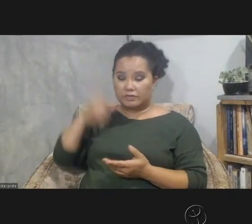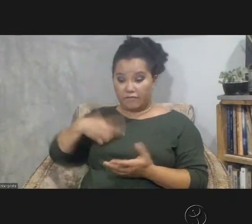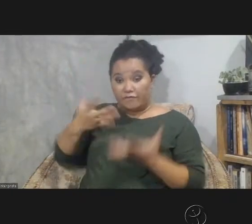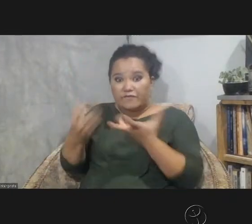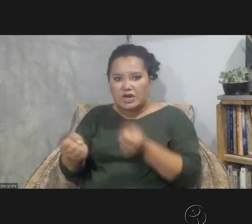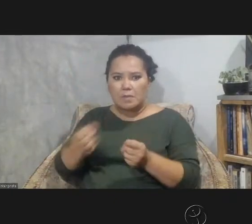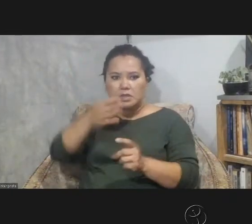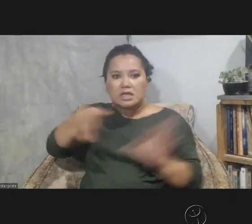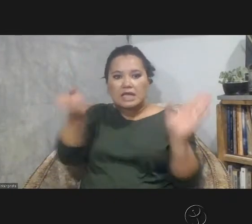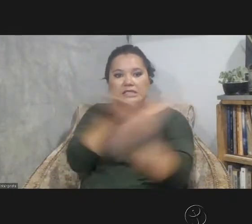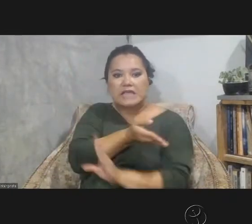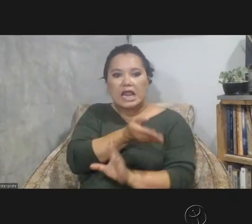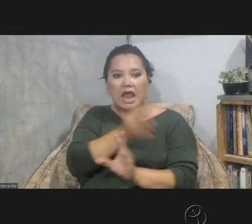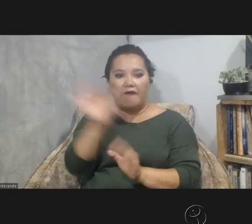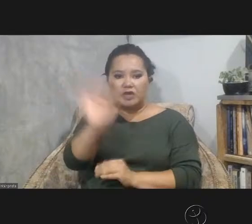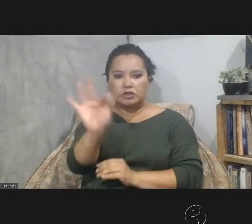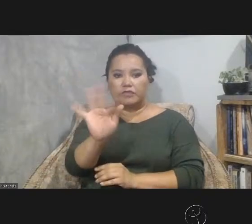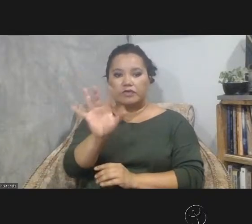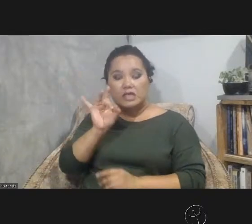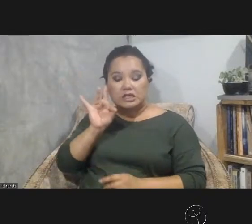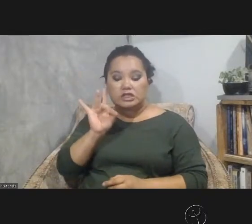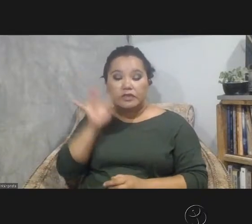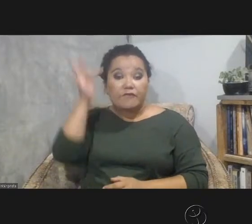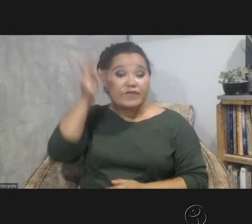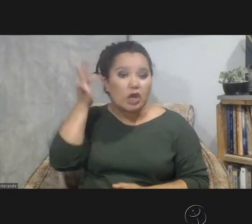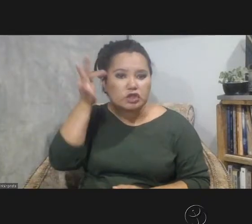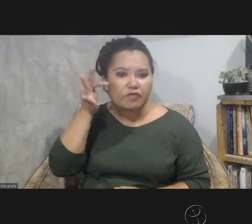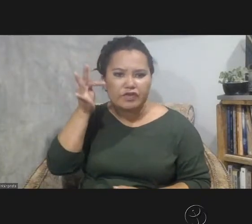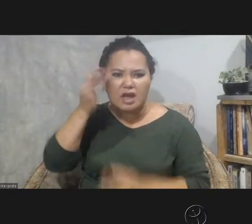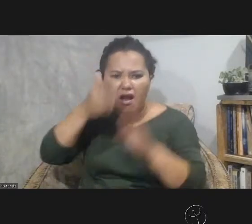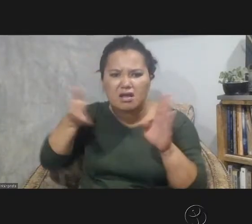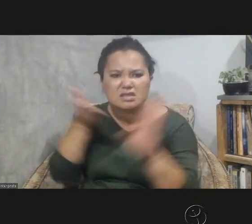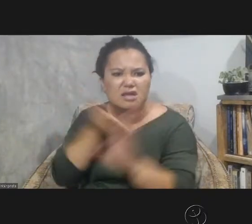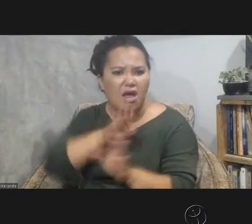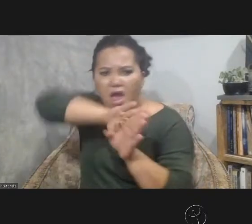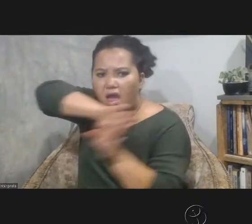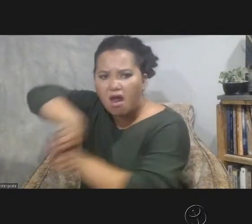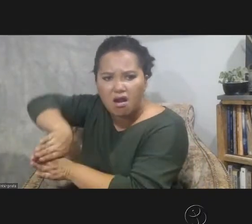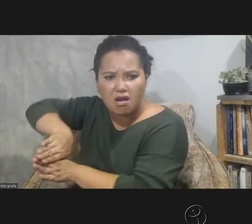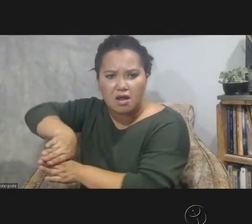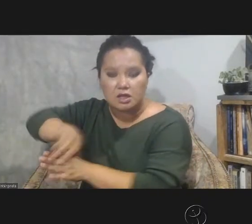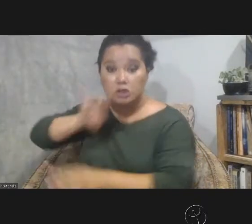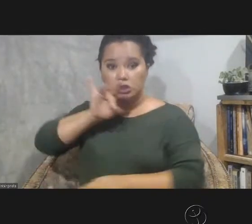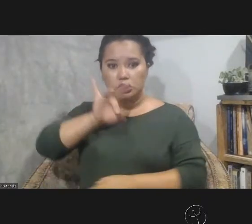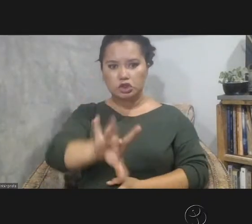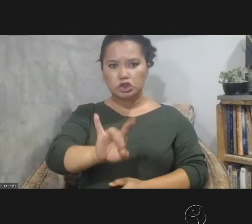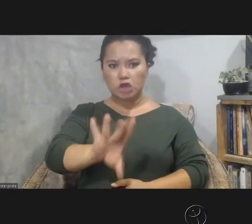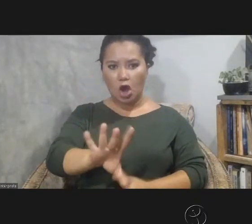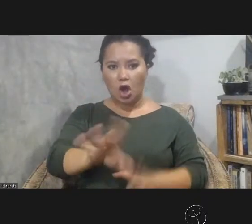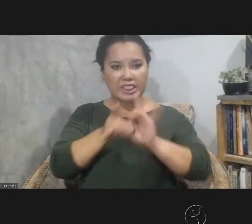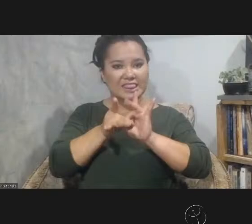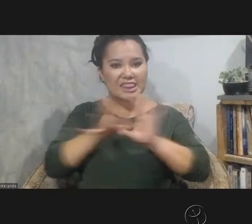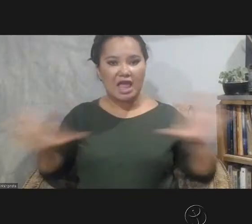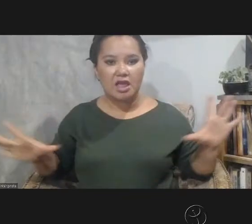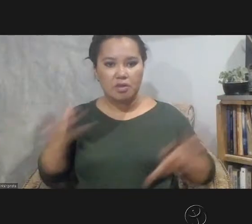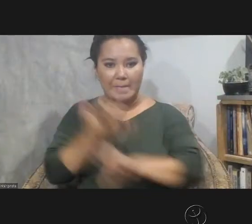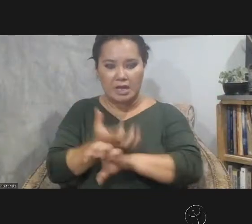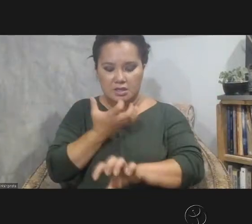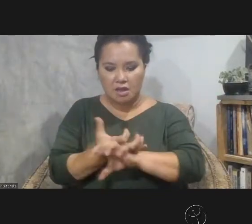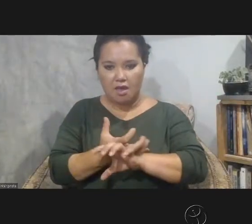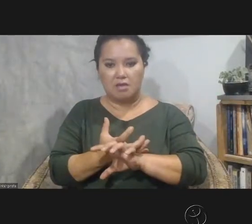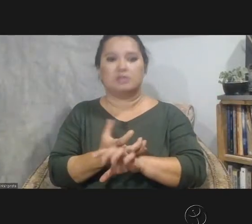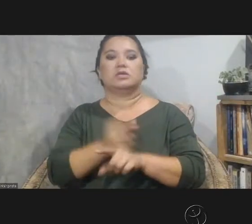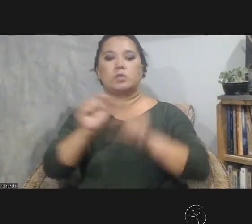o lucro do mercado. Infelizmente, não se trata de uma caricatura.